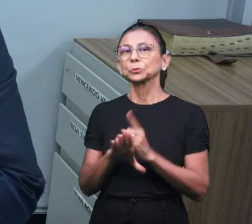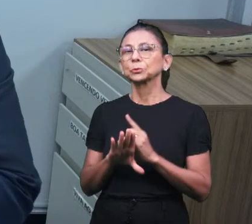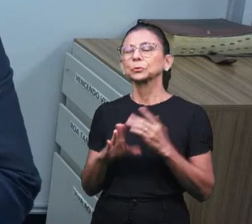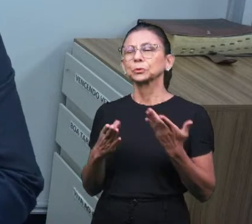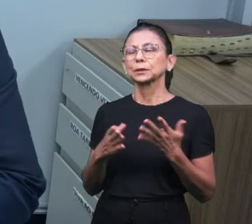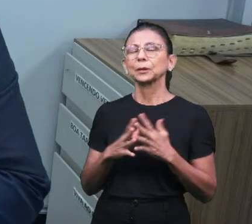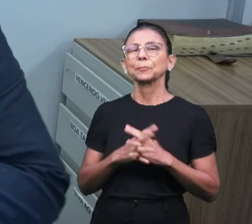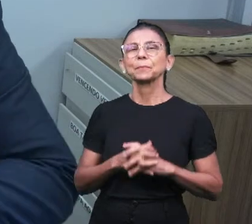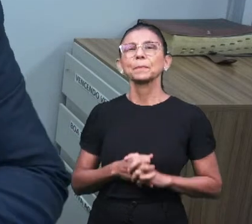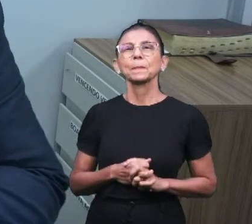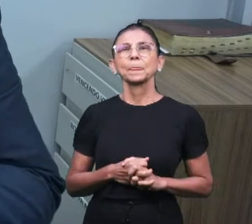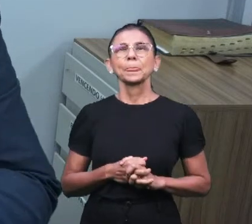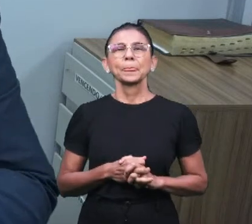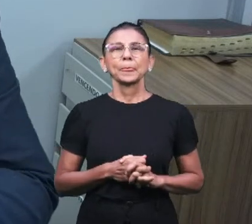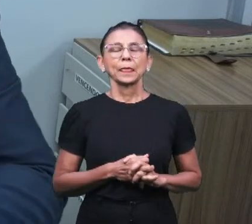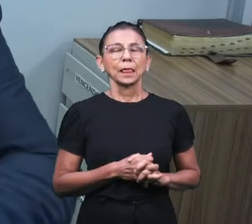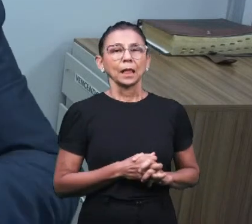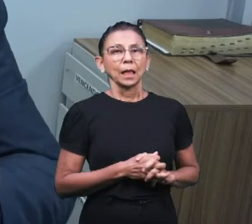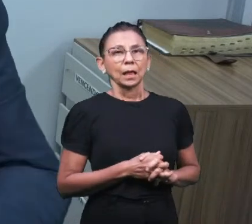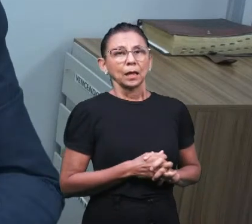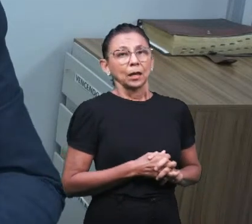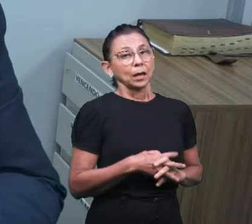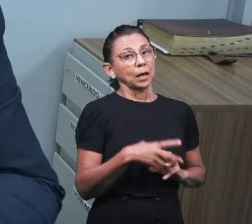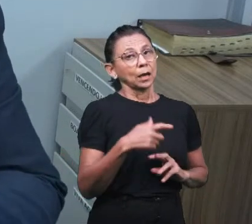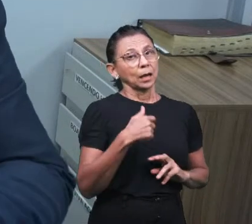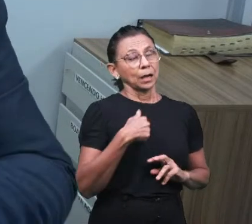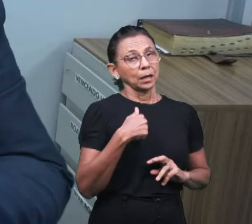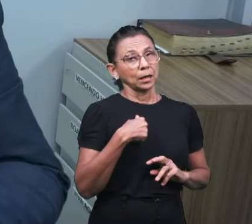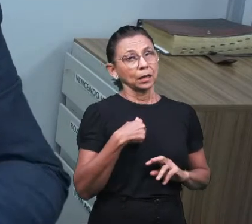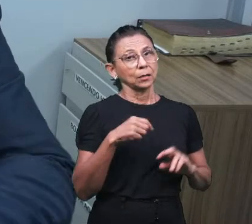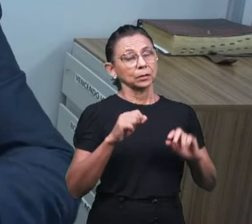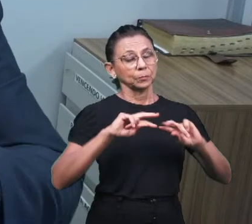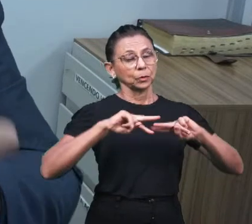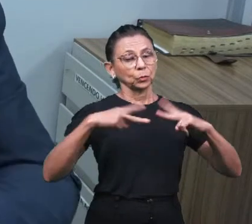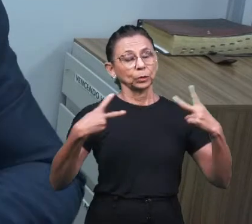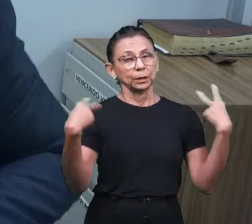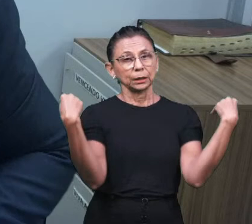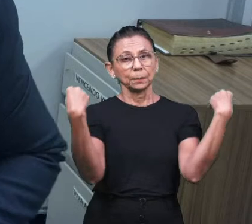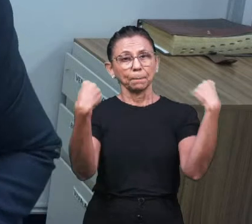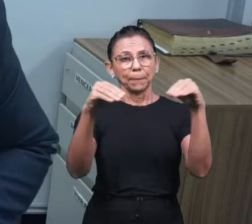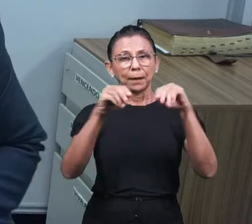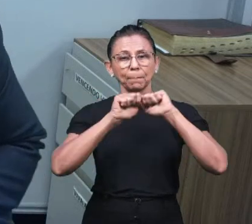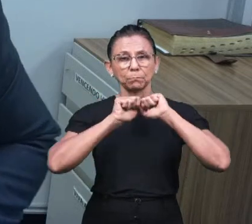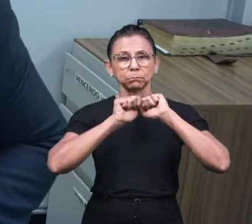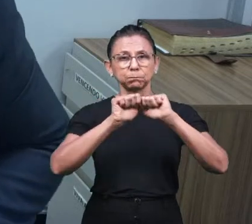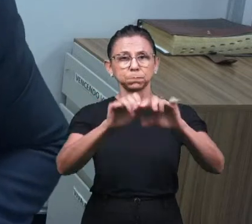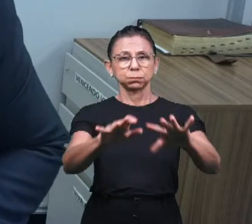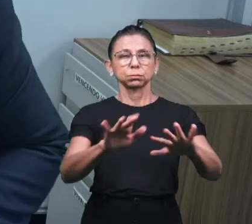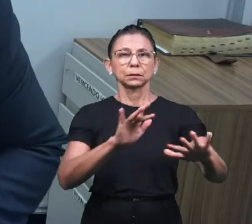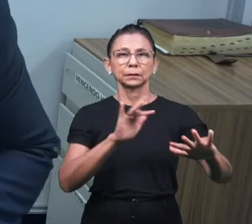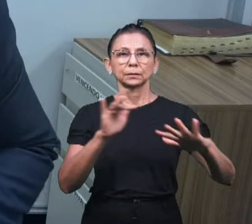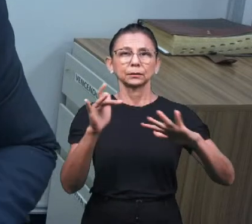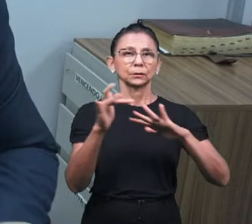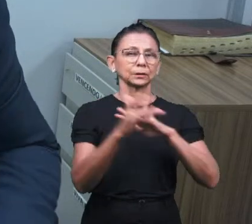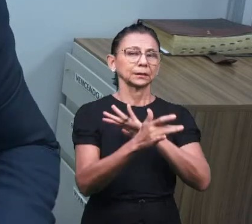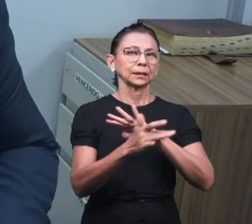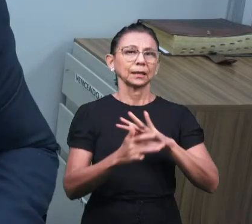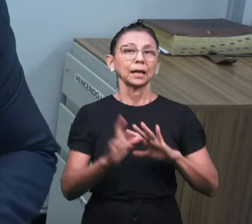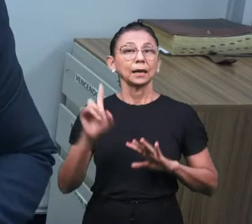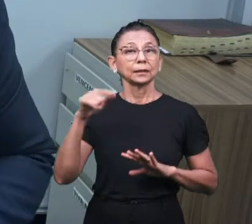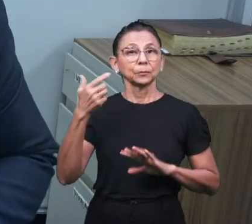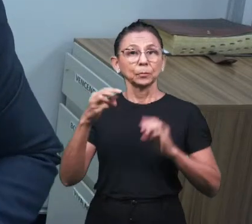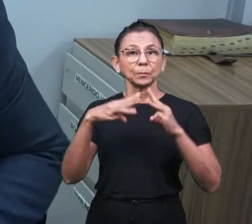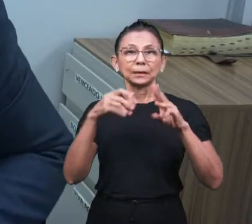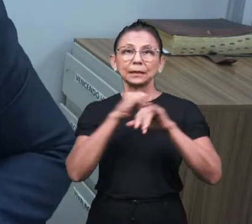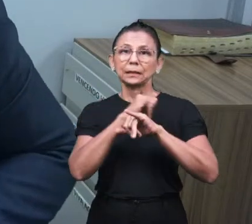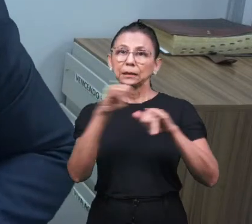minhas redes sociais aqui o link do pré-culto, que é o mesmo link do culto, que depois nós teremos também o Manaim News. Vamos apresentar